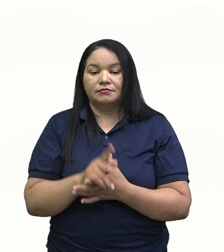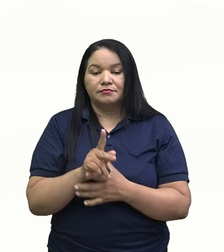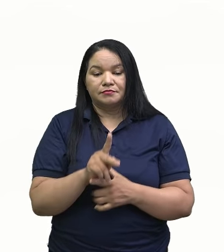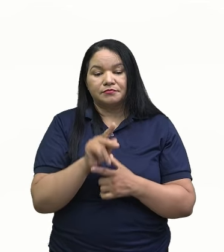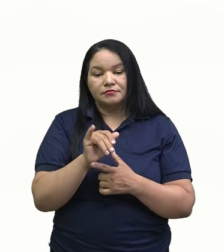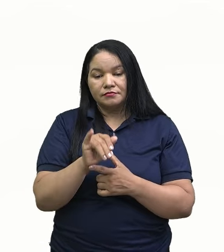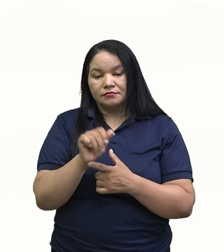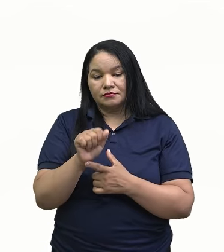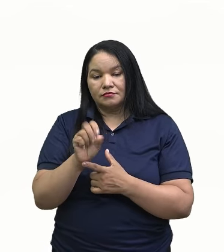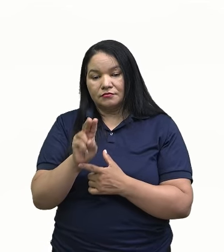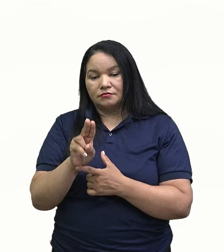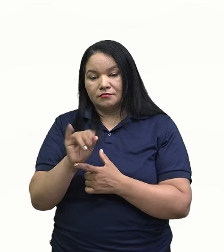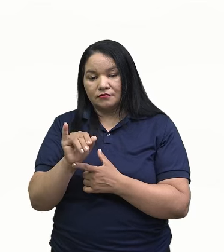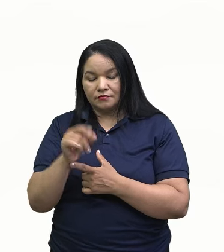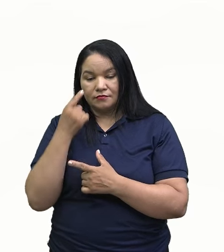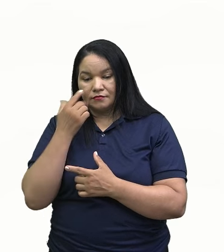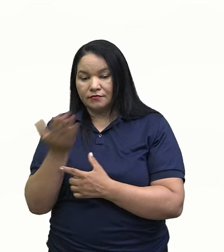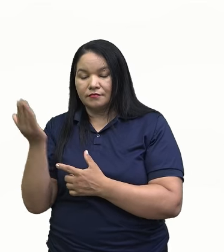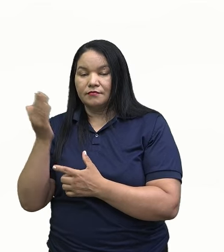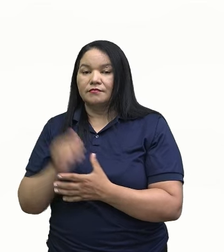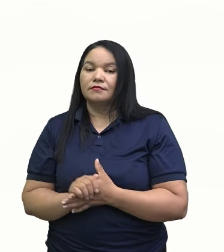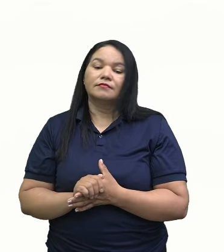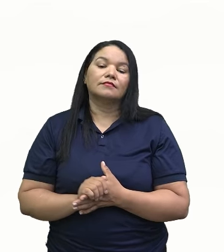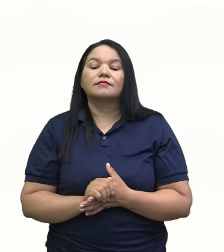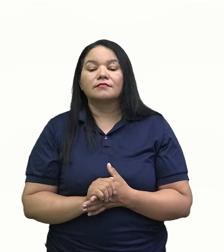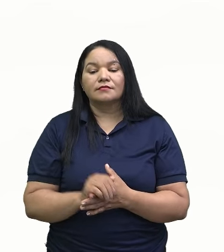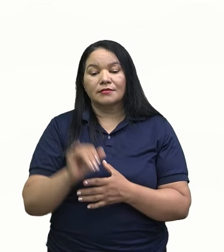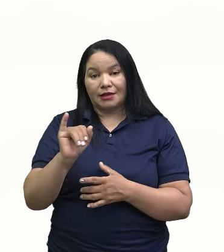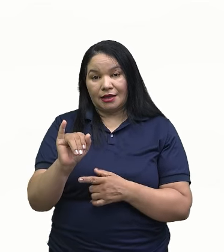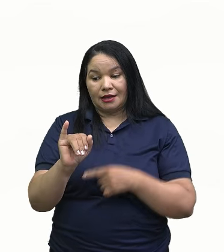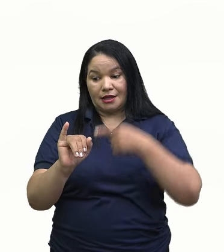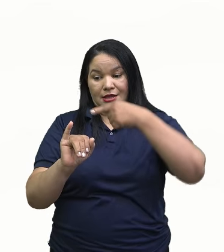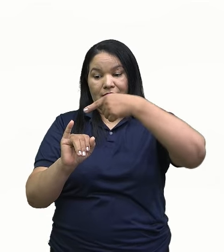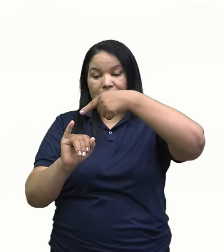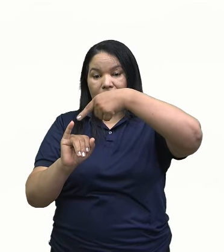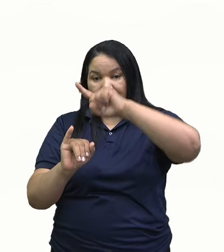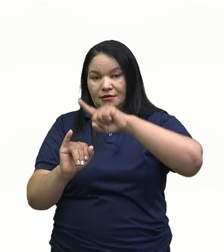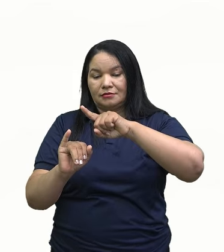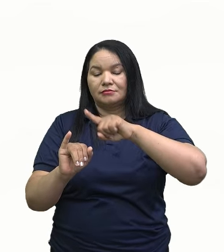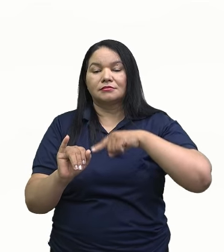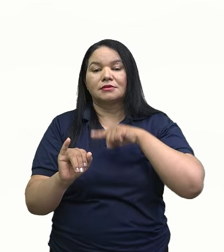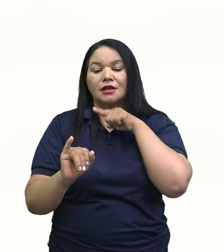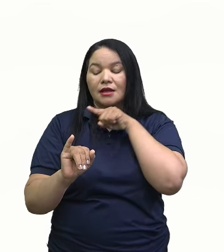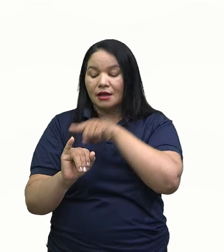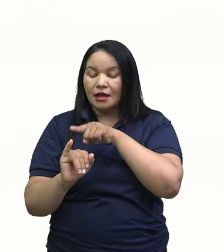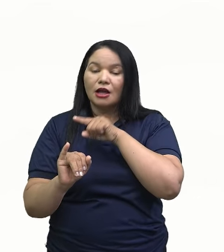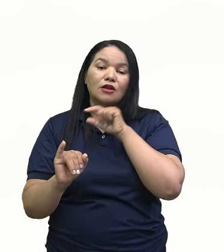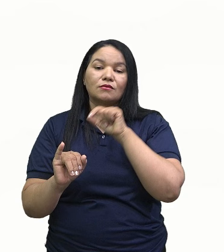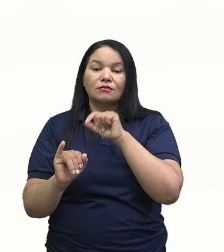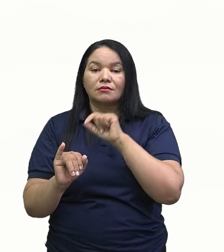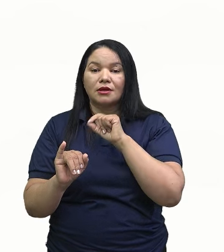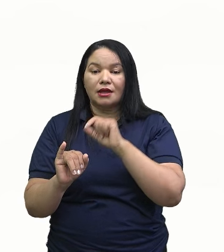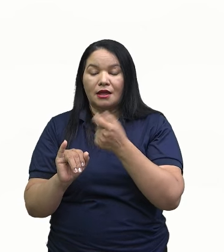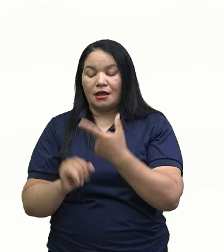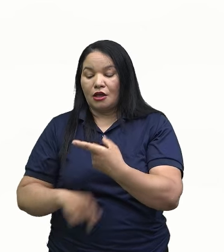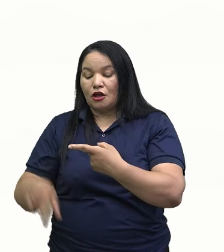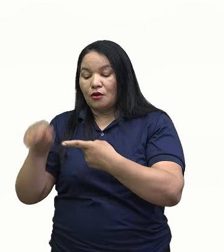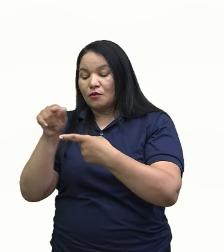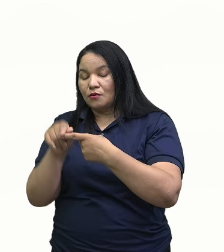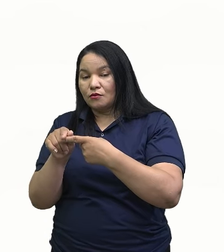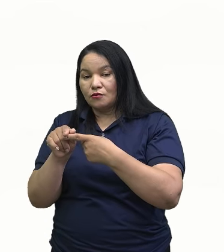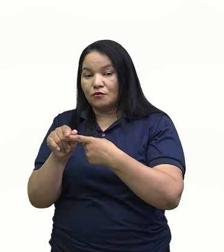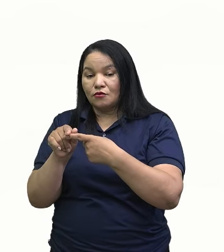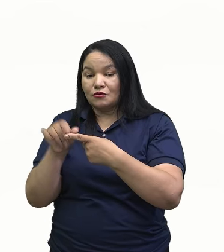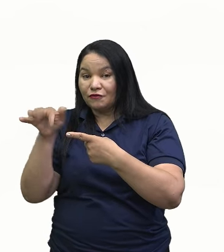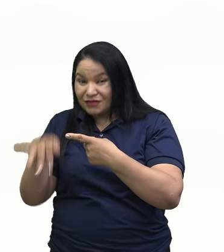ao, i. Veja que o I está na oxítona, é a última sílaba forte.